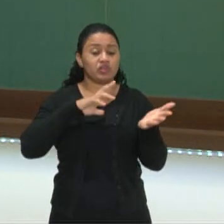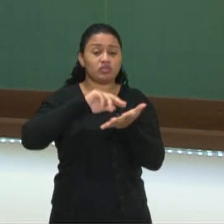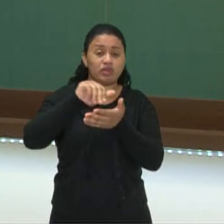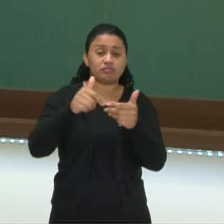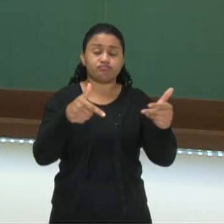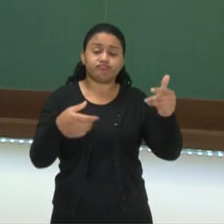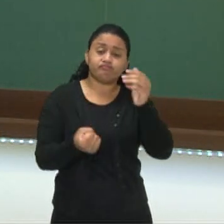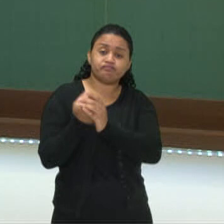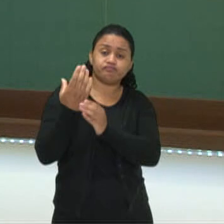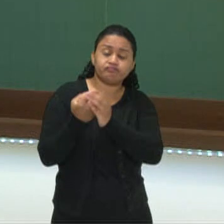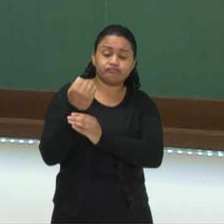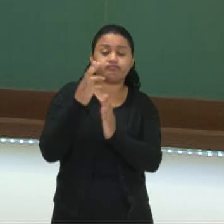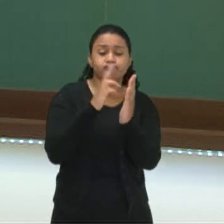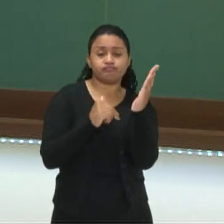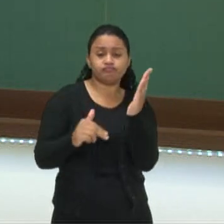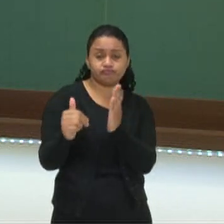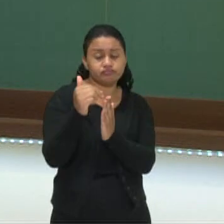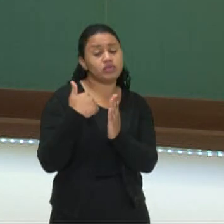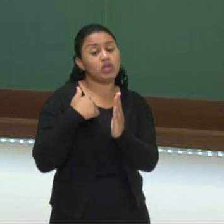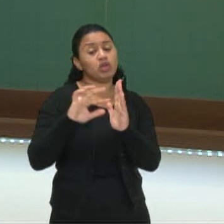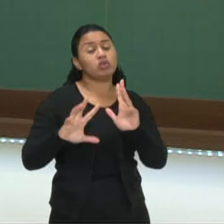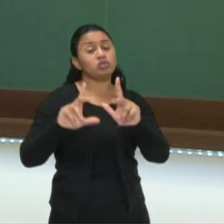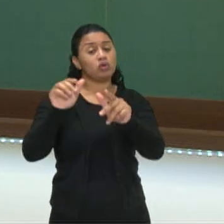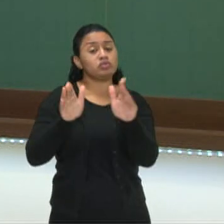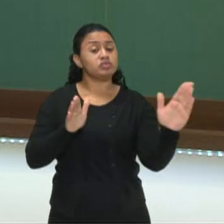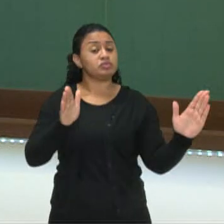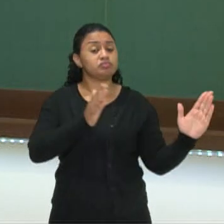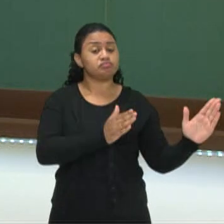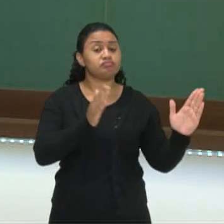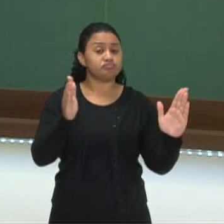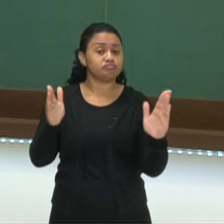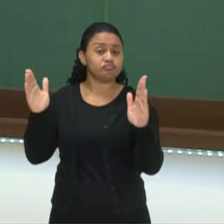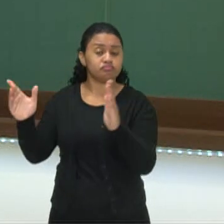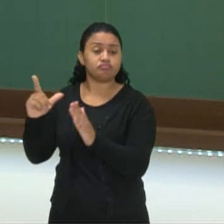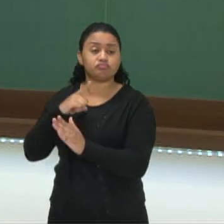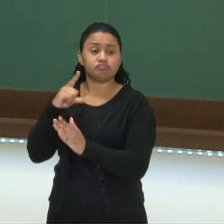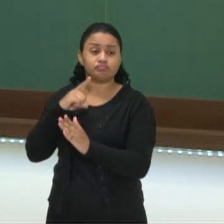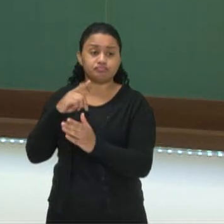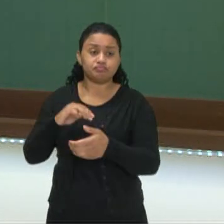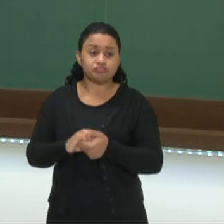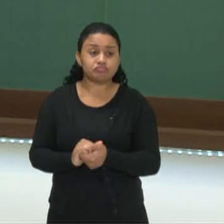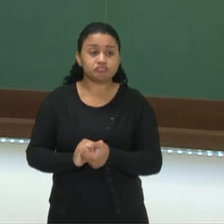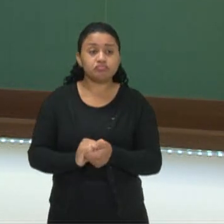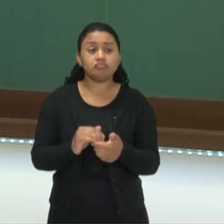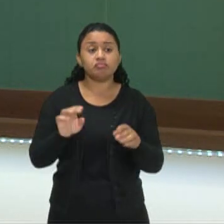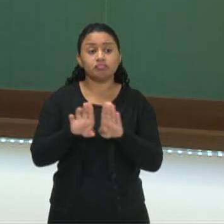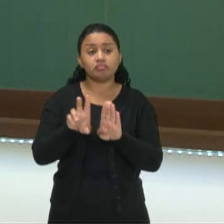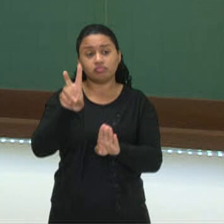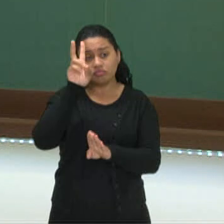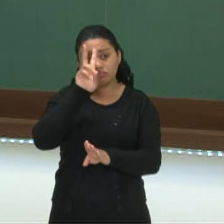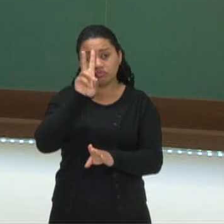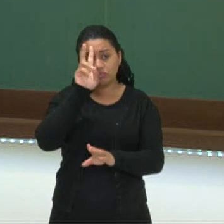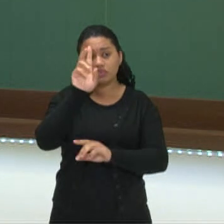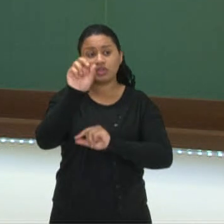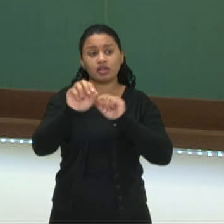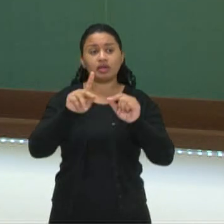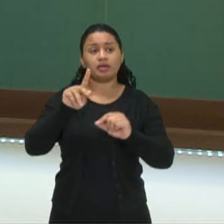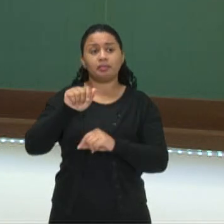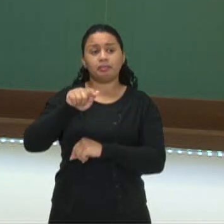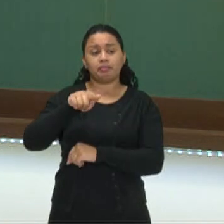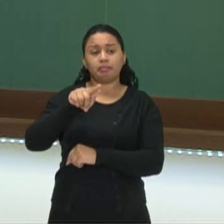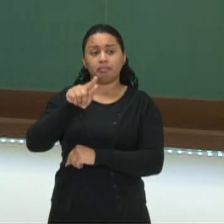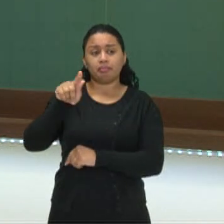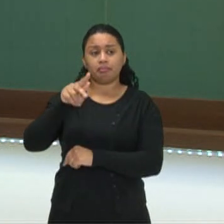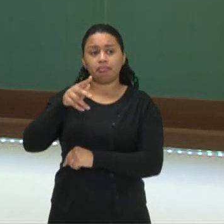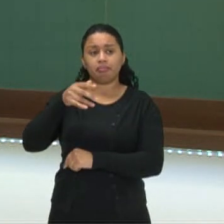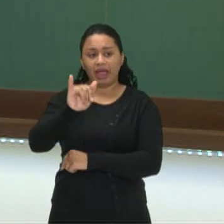que surgiram para a pintura e pegaram todos os períodos da pintura. Lembrando também que Peg Guggenheim ela foi casada com Max Ernst em um certo momento. Então, por